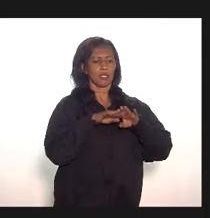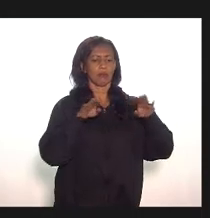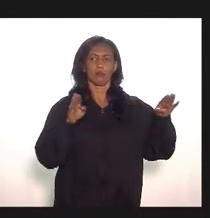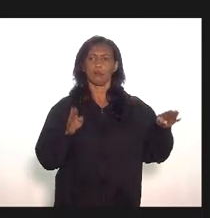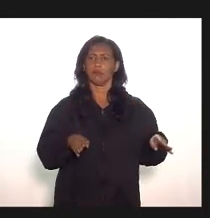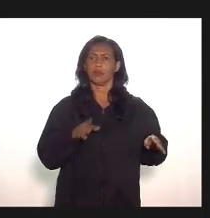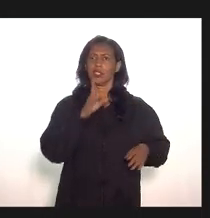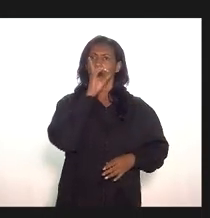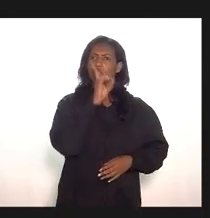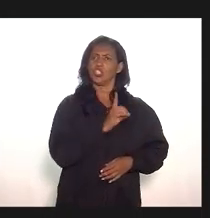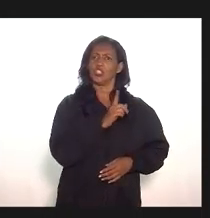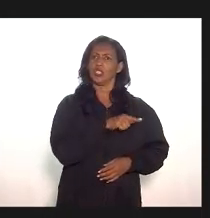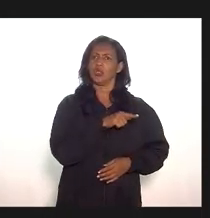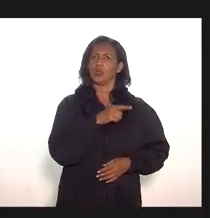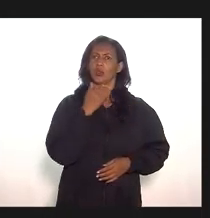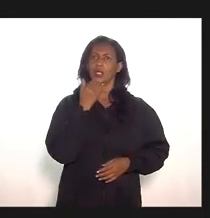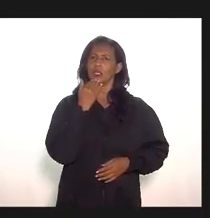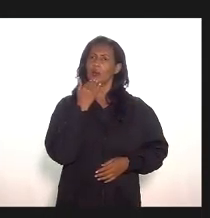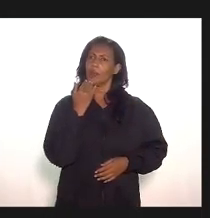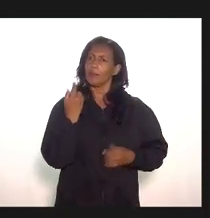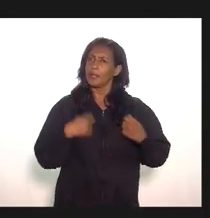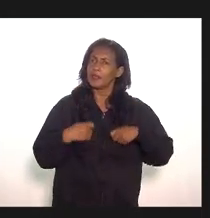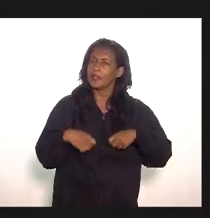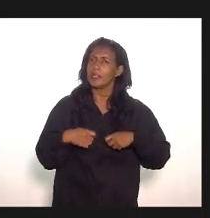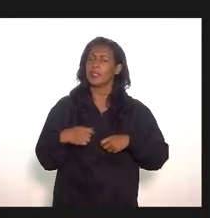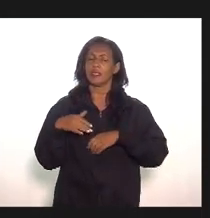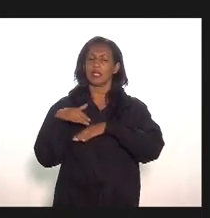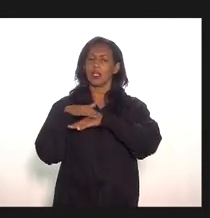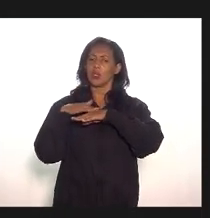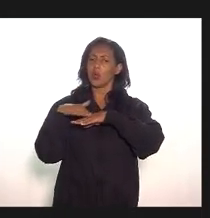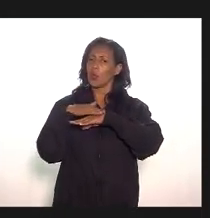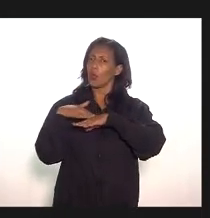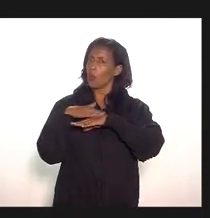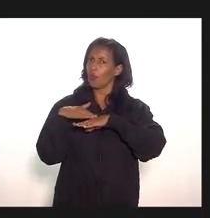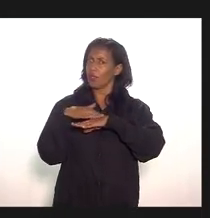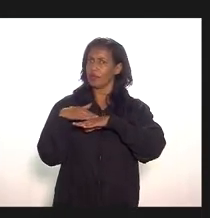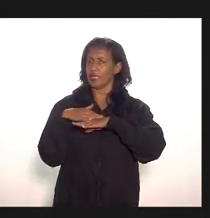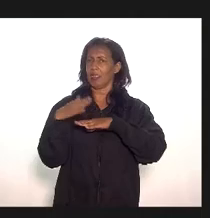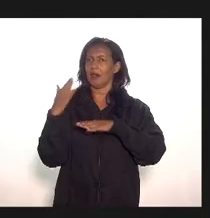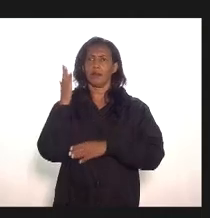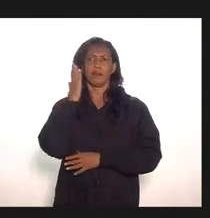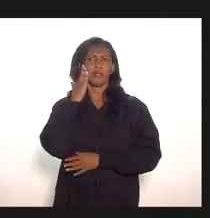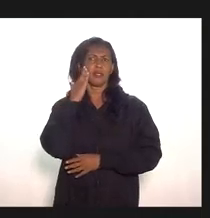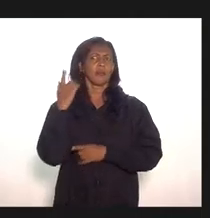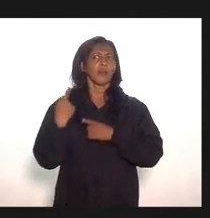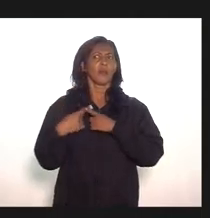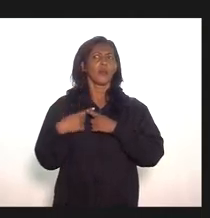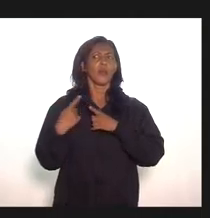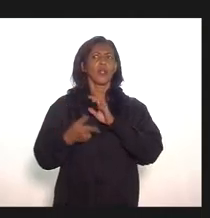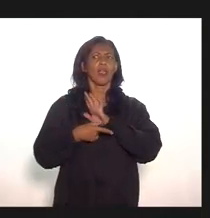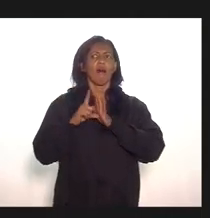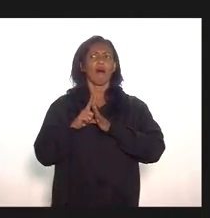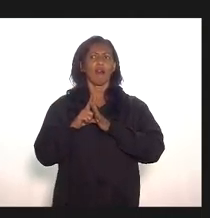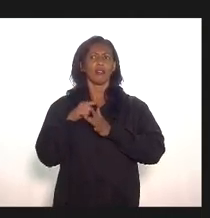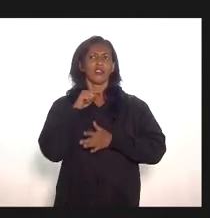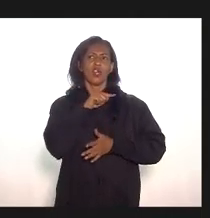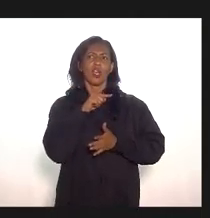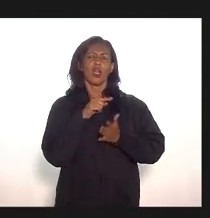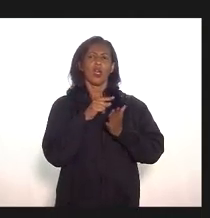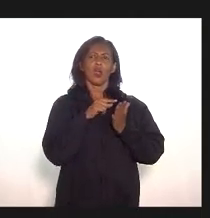a gente precisa chamar o feito à ordem, presidente, e tentar deslindar essa questão, porque pode abrir um precedente gravíssimo